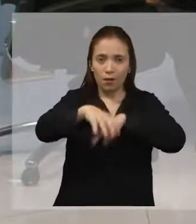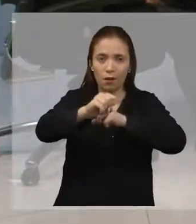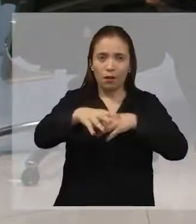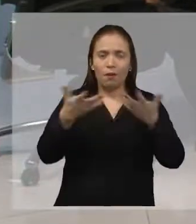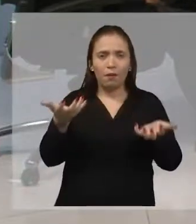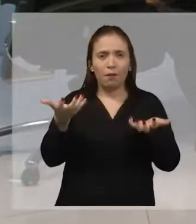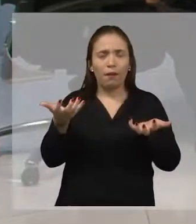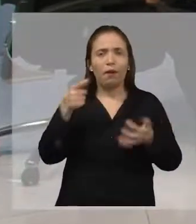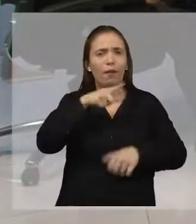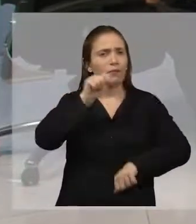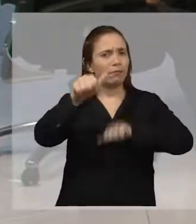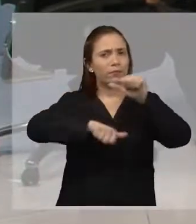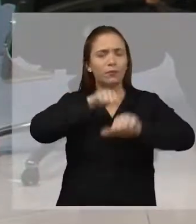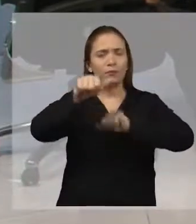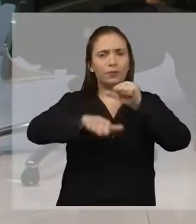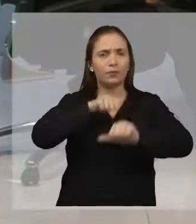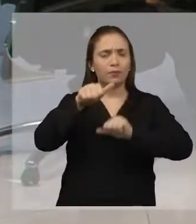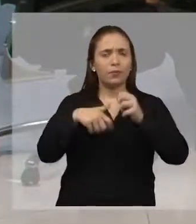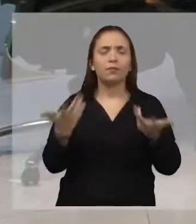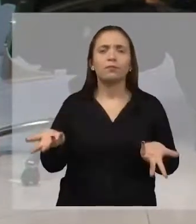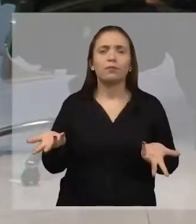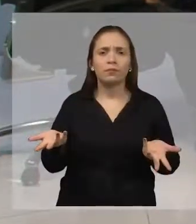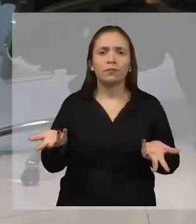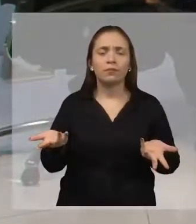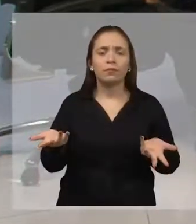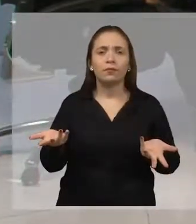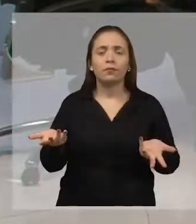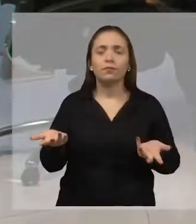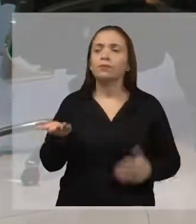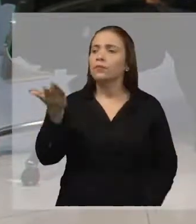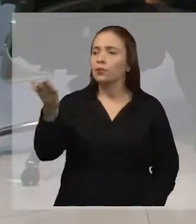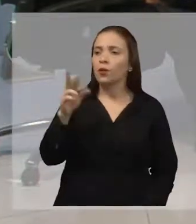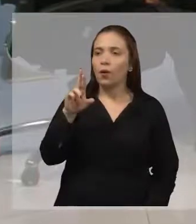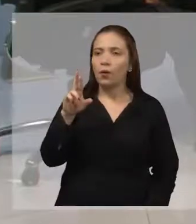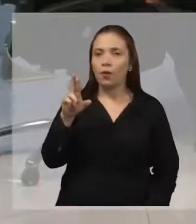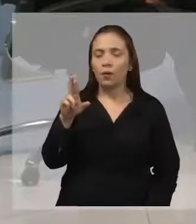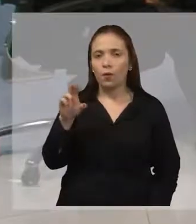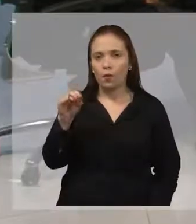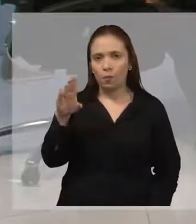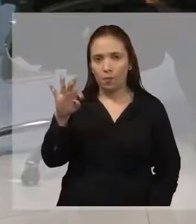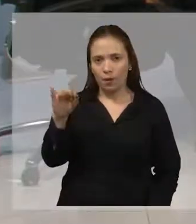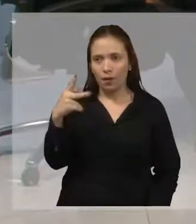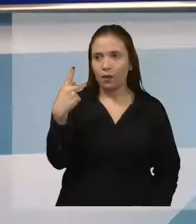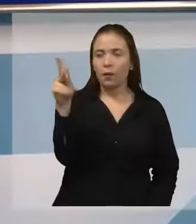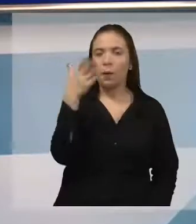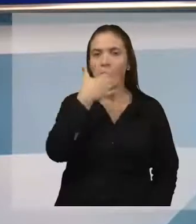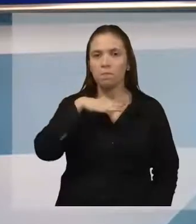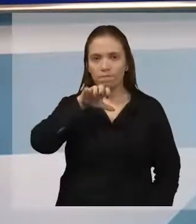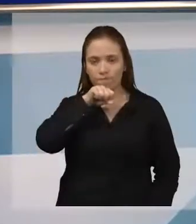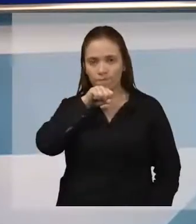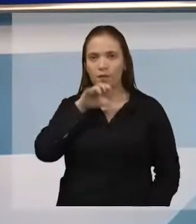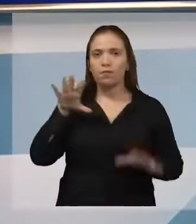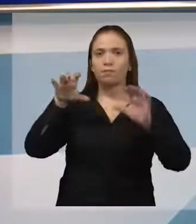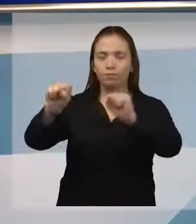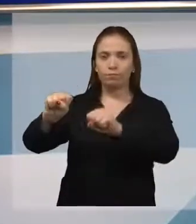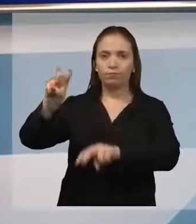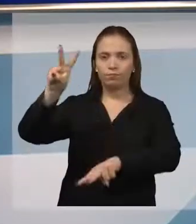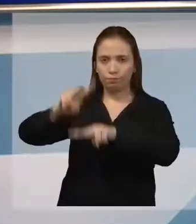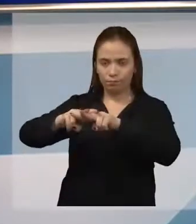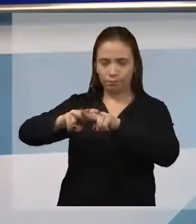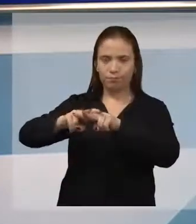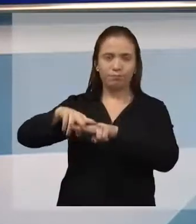democrático de força, para que o telespectador possa entender. Essas categorias teóricas,